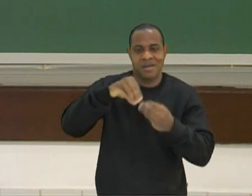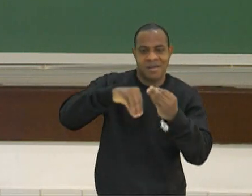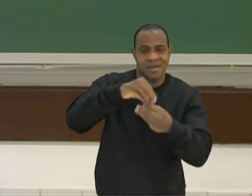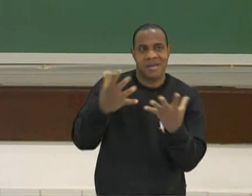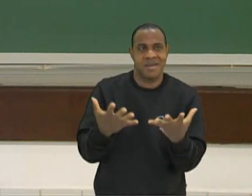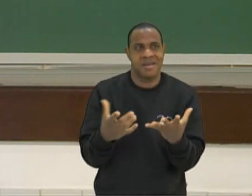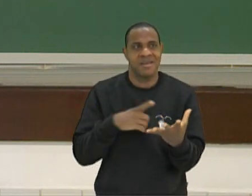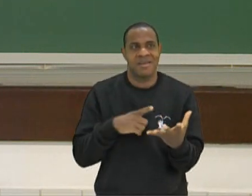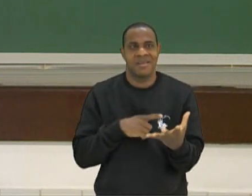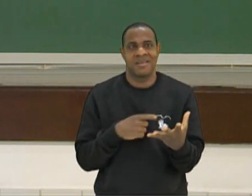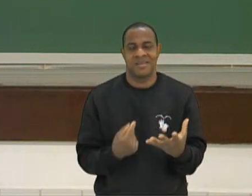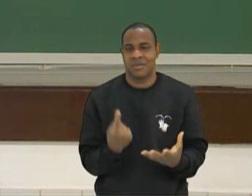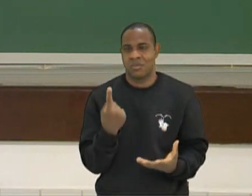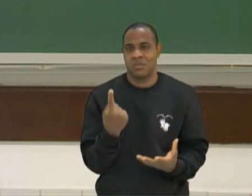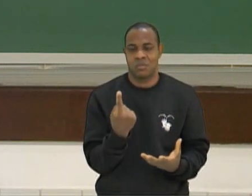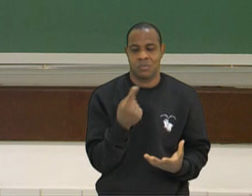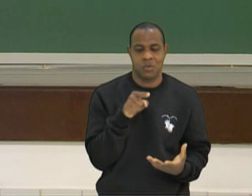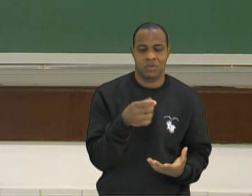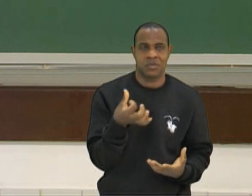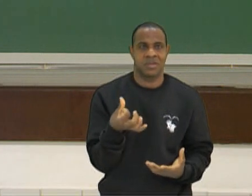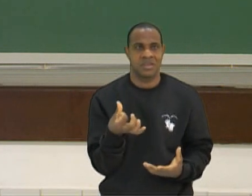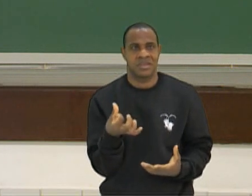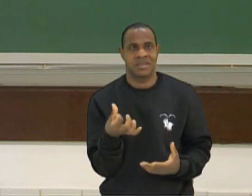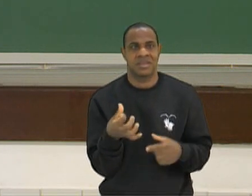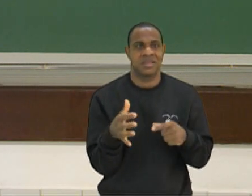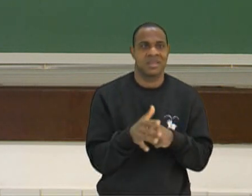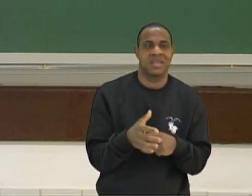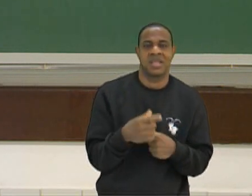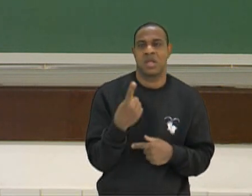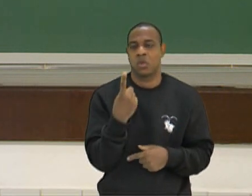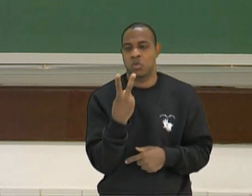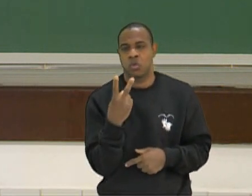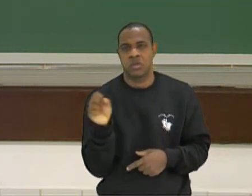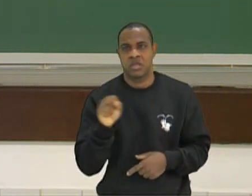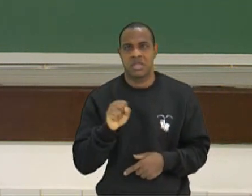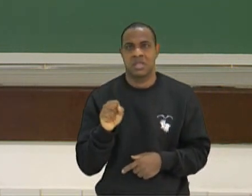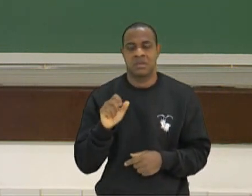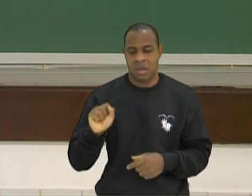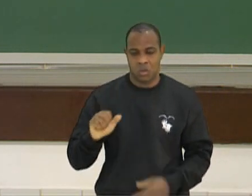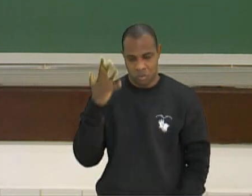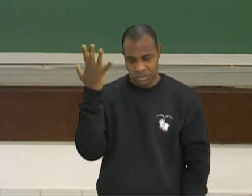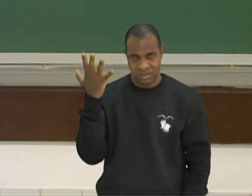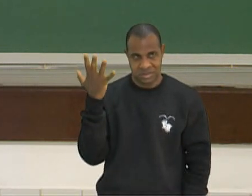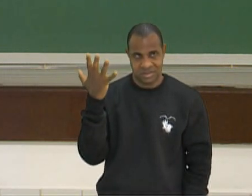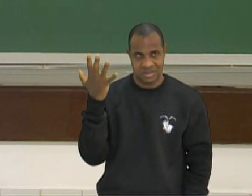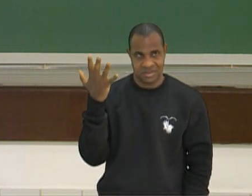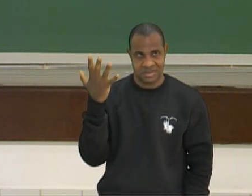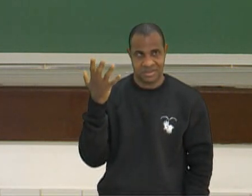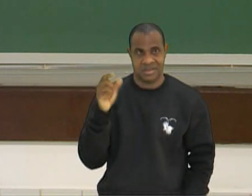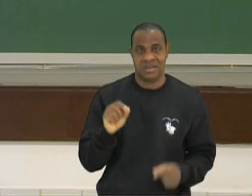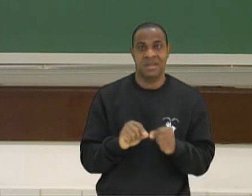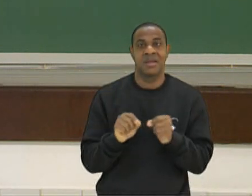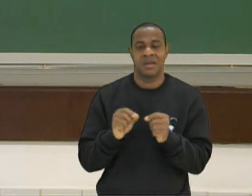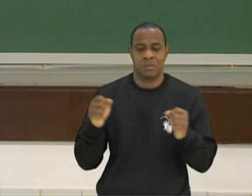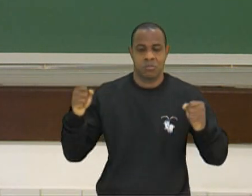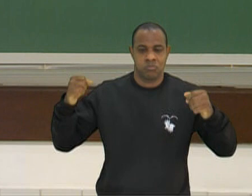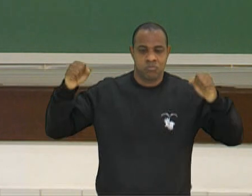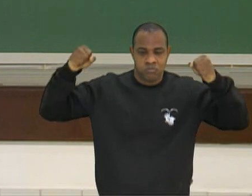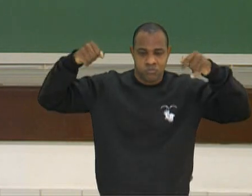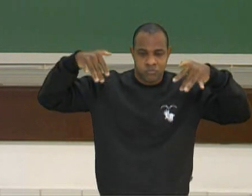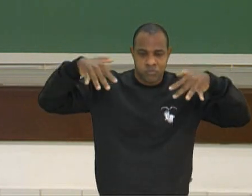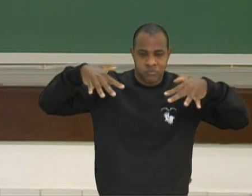um intervalo de tempo de 1,6 até por volta de 2 segundos para que isso ocorra. É o filtro que você está passando no sinal